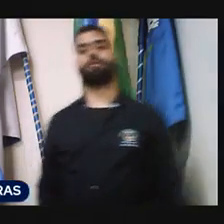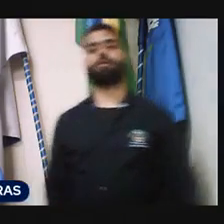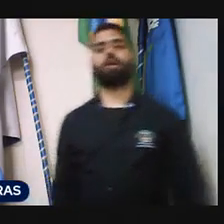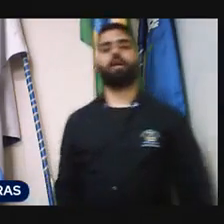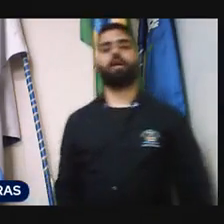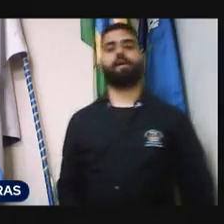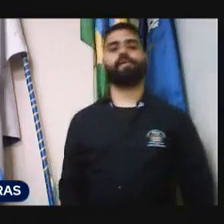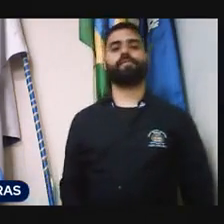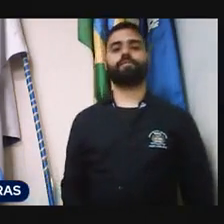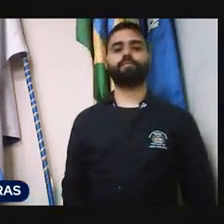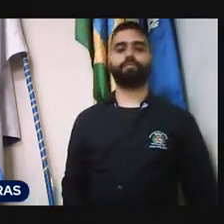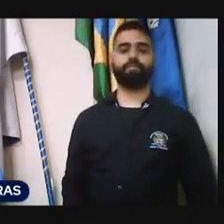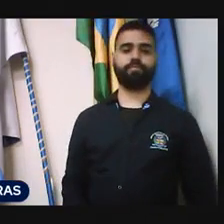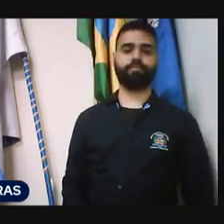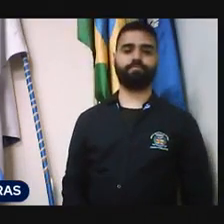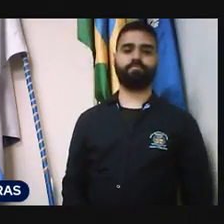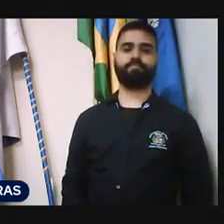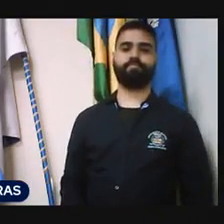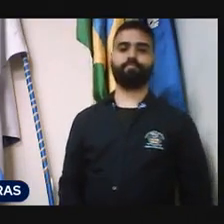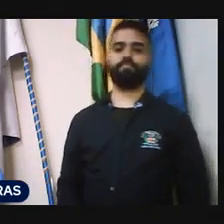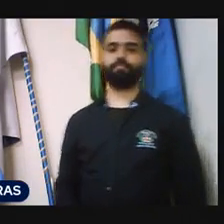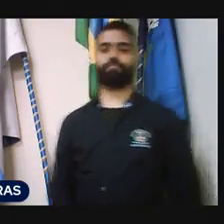E aí